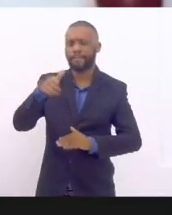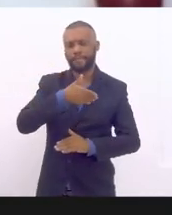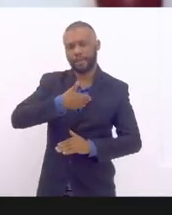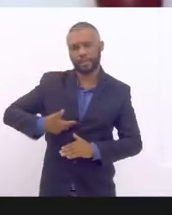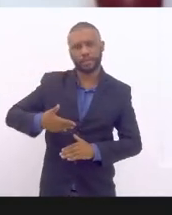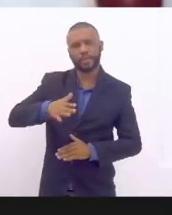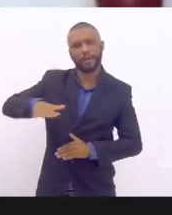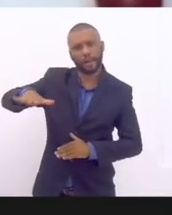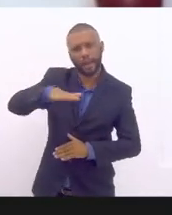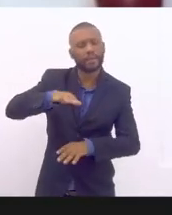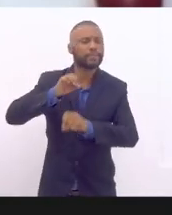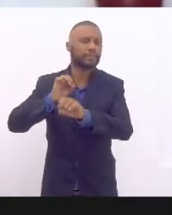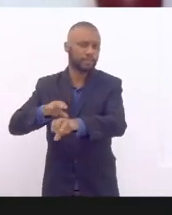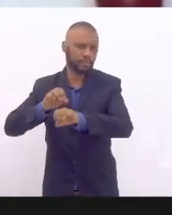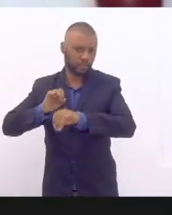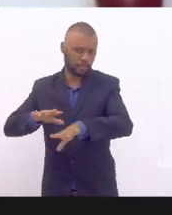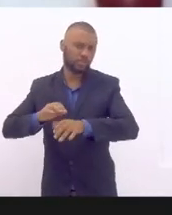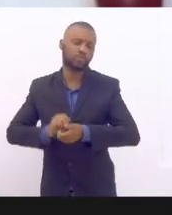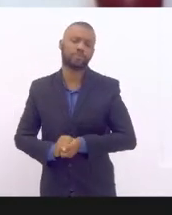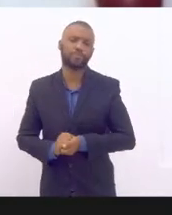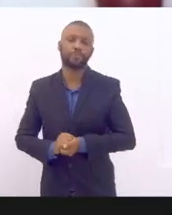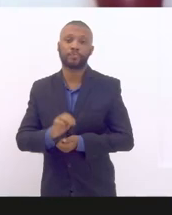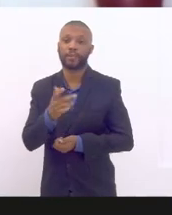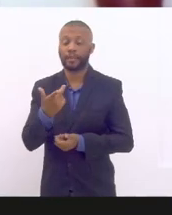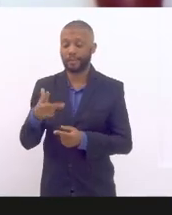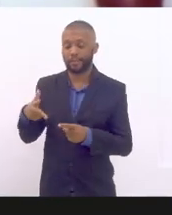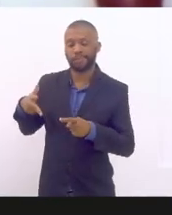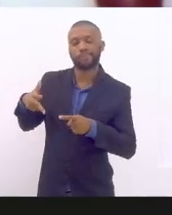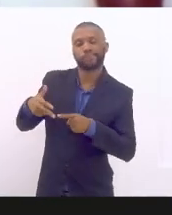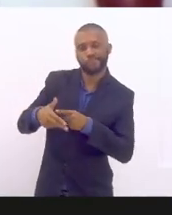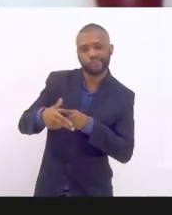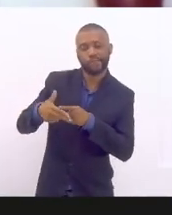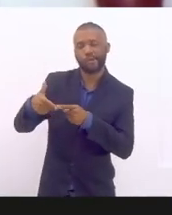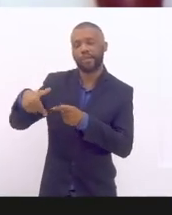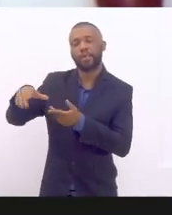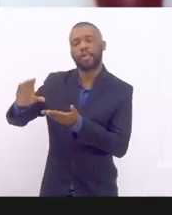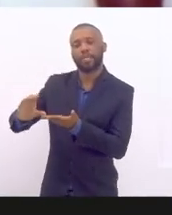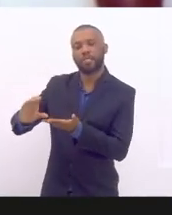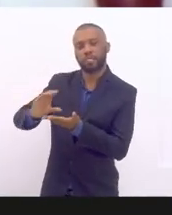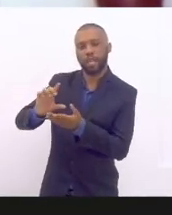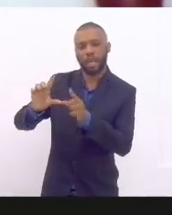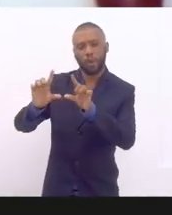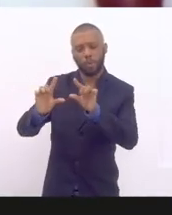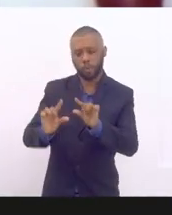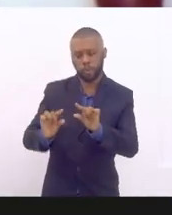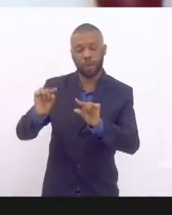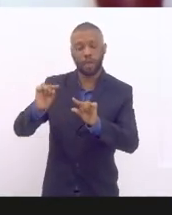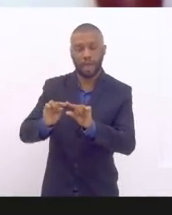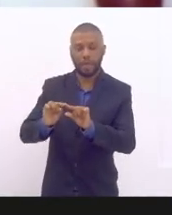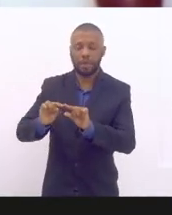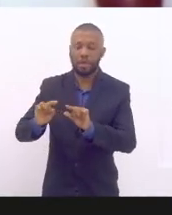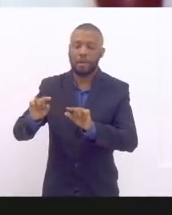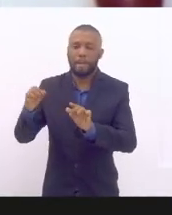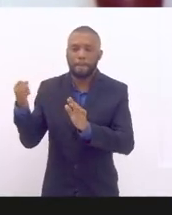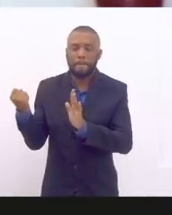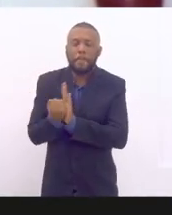de ensino é essa perda ela se torna de uma dimensão e